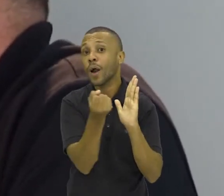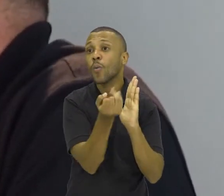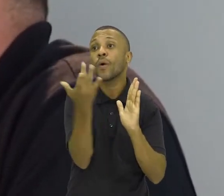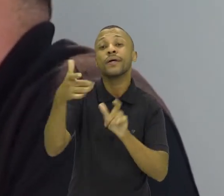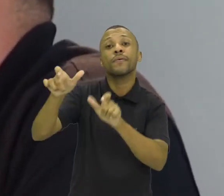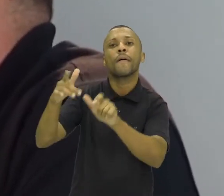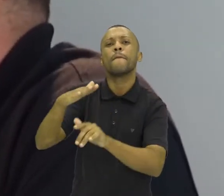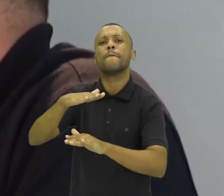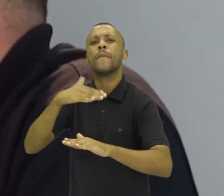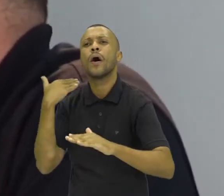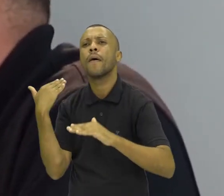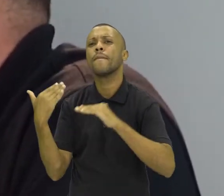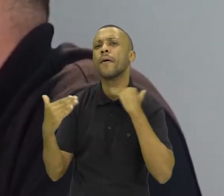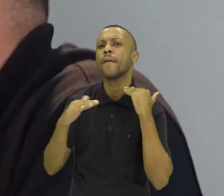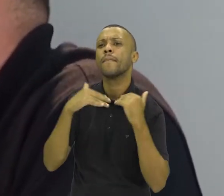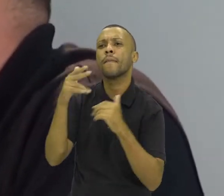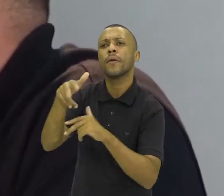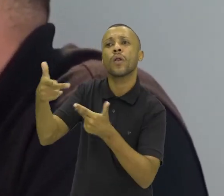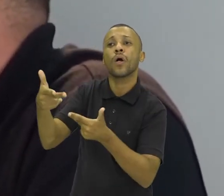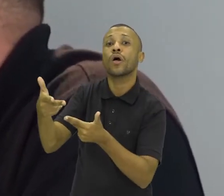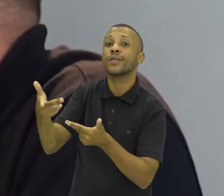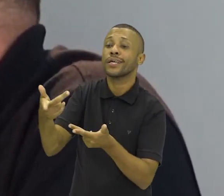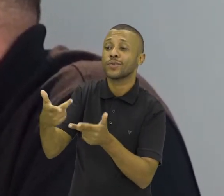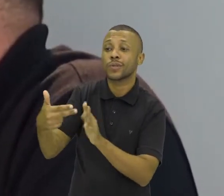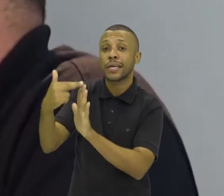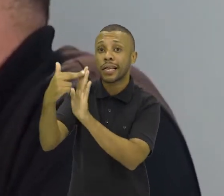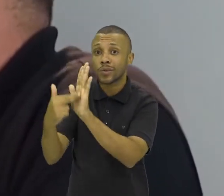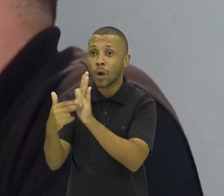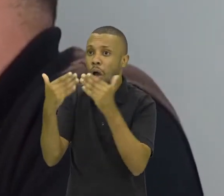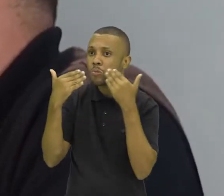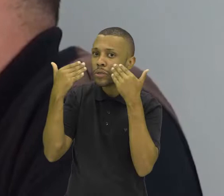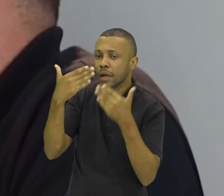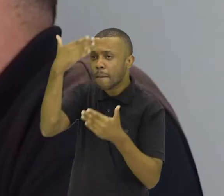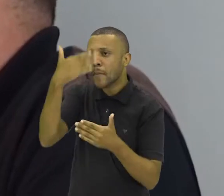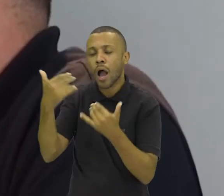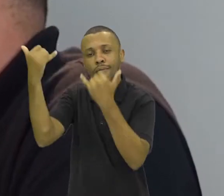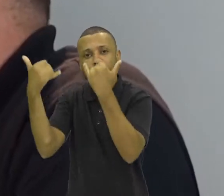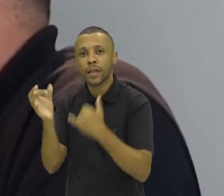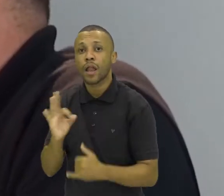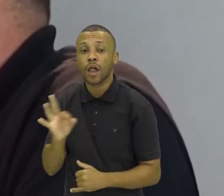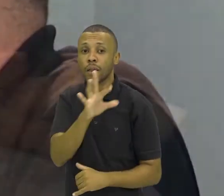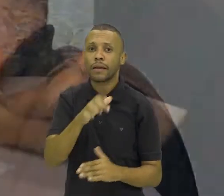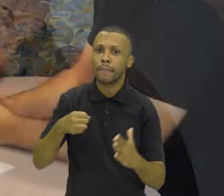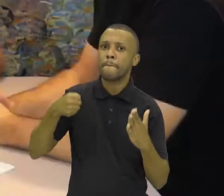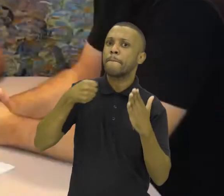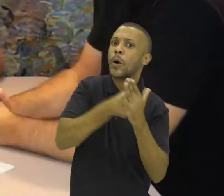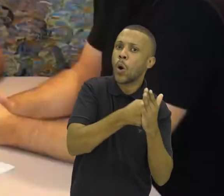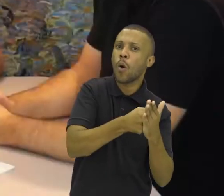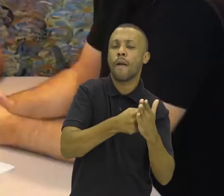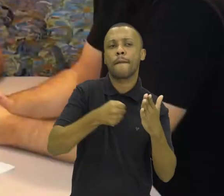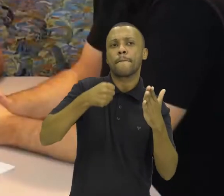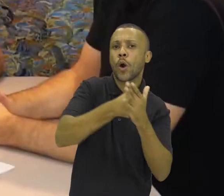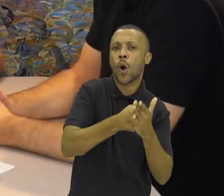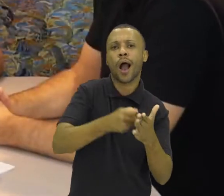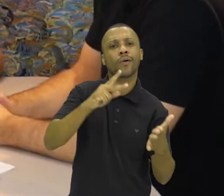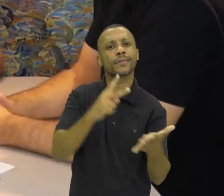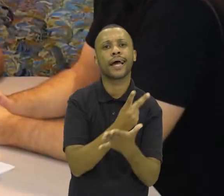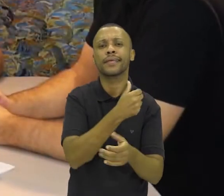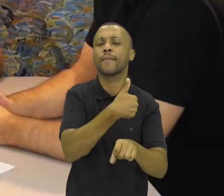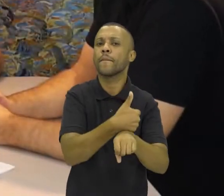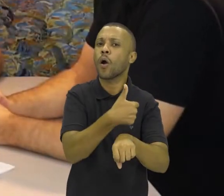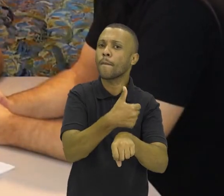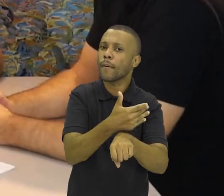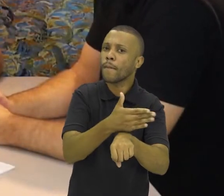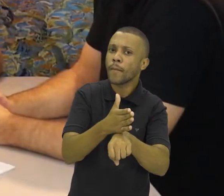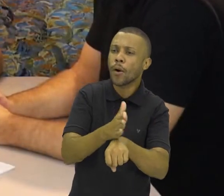tantas pessoas morreram. A gente não tem isso. E morre Sim. tanto quanto no trânsito. As Só pessoas que têm algo... maior medo de acidente de avião, né?